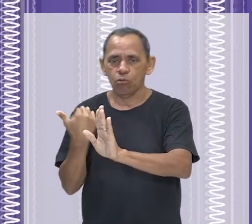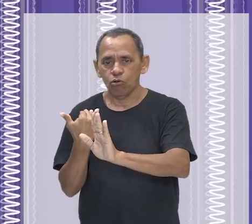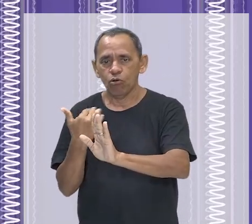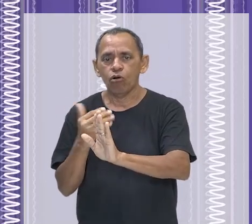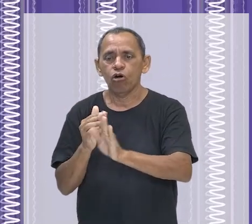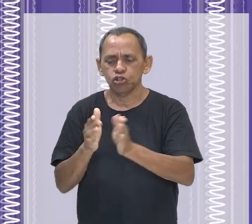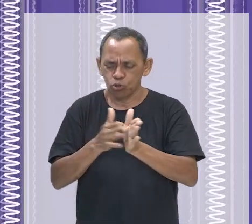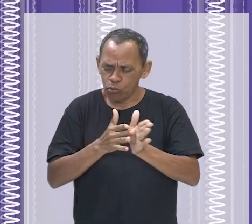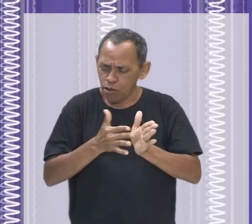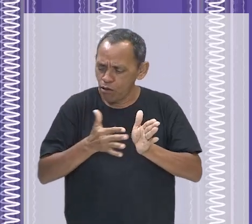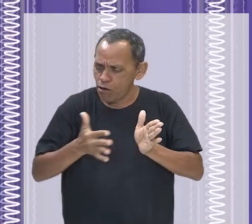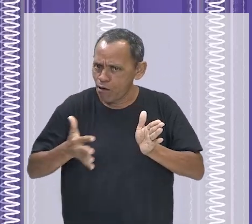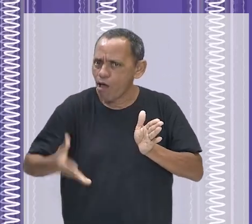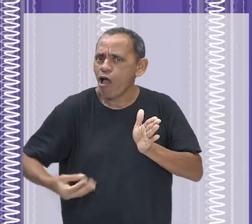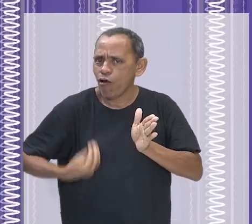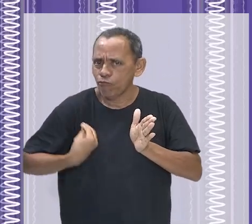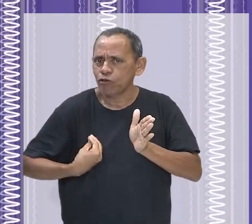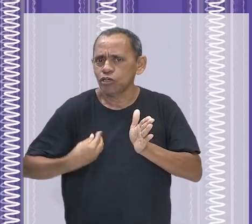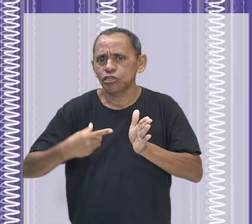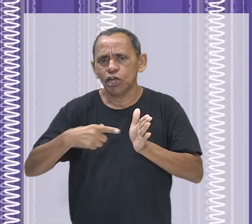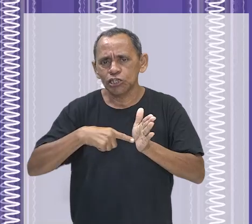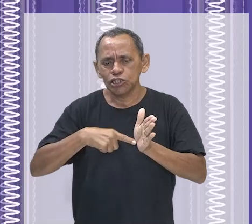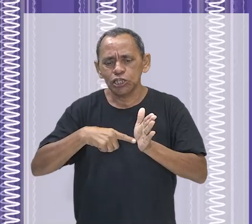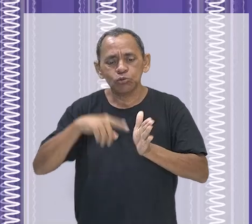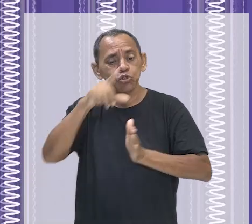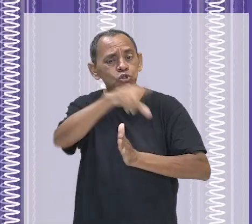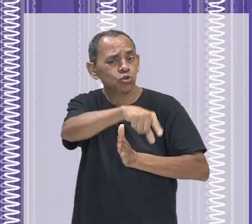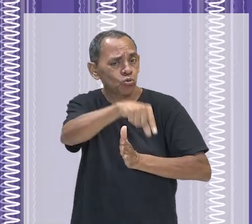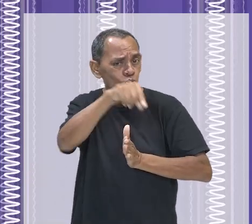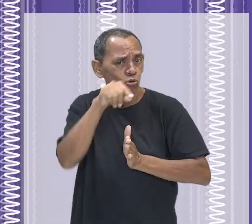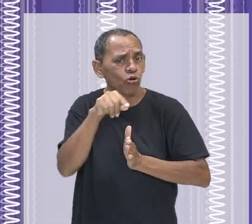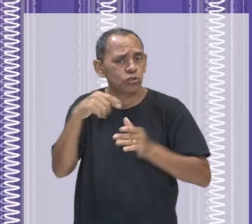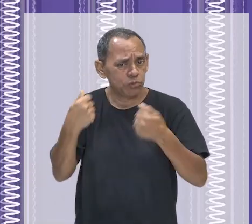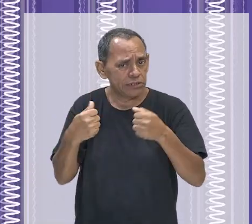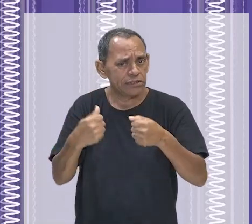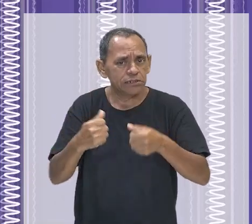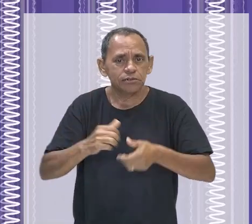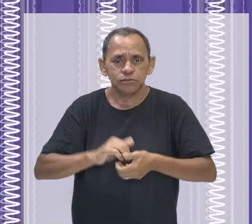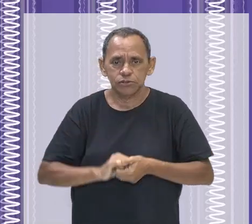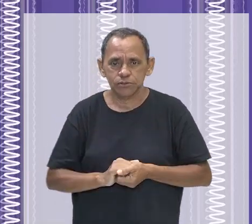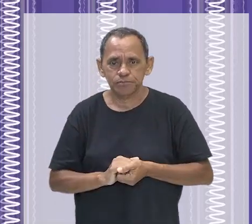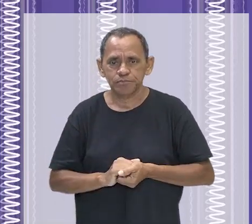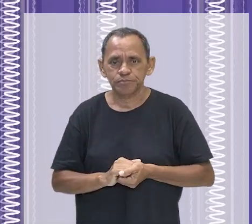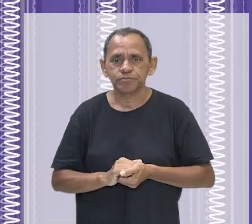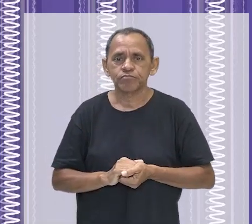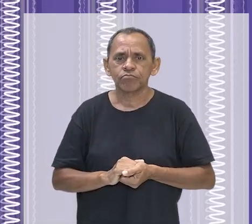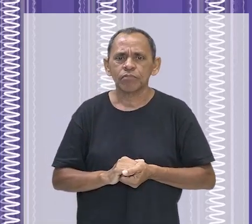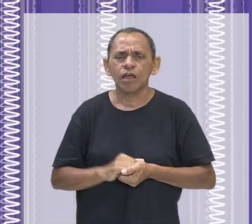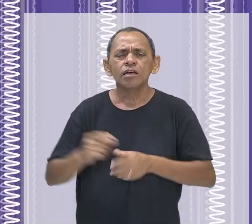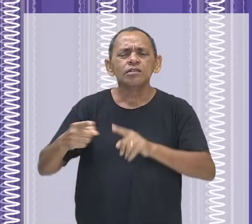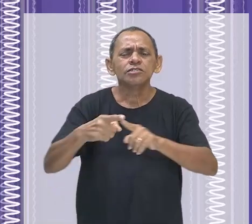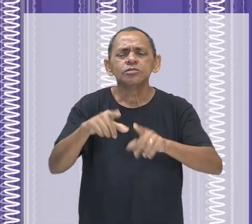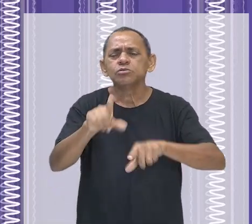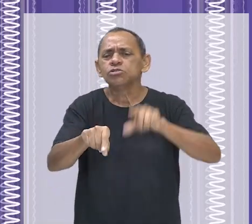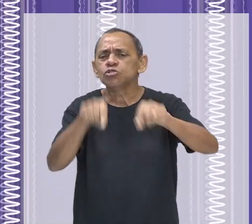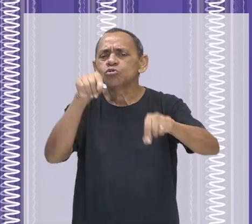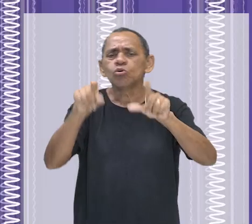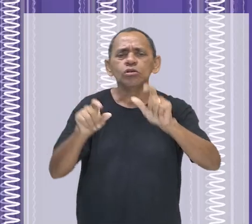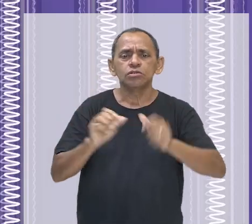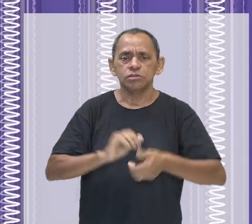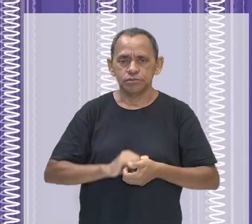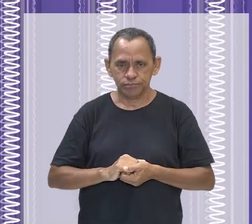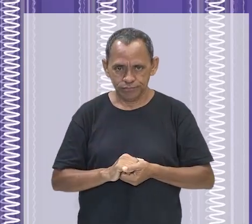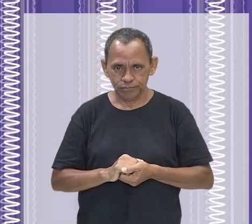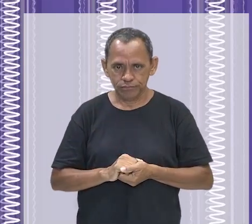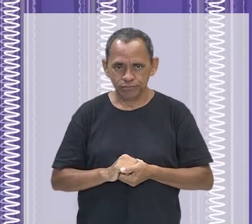da vida, fazer opções, fazer escolhas. Mas que tipos de escolhas que